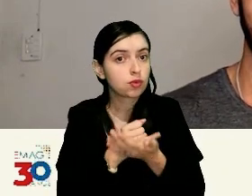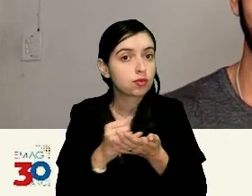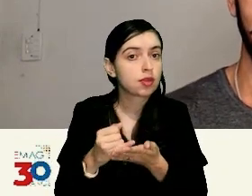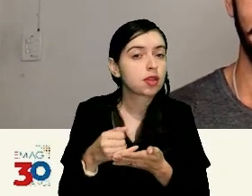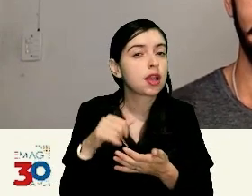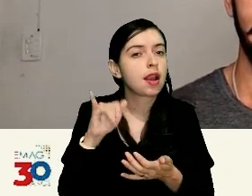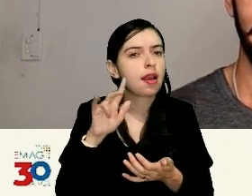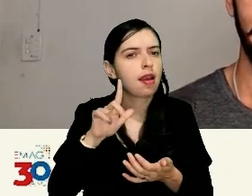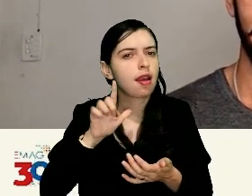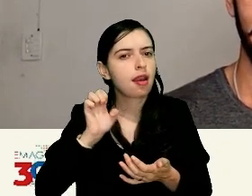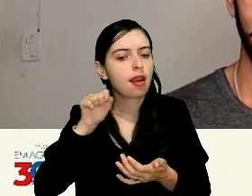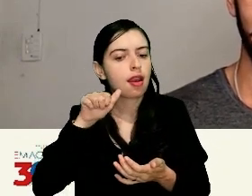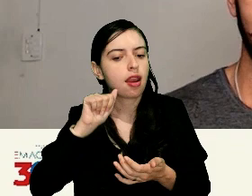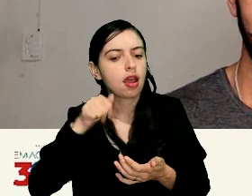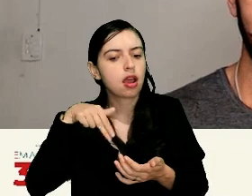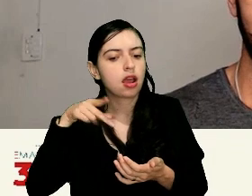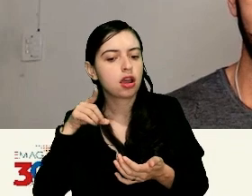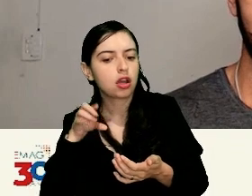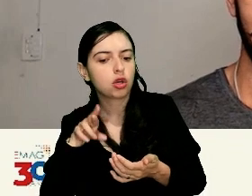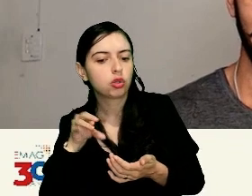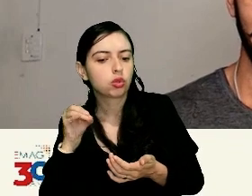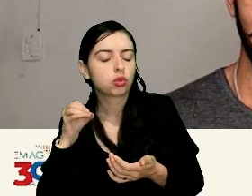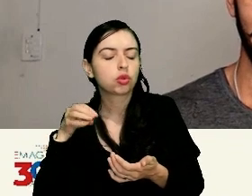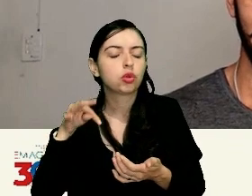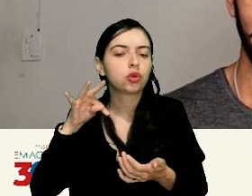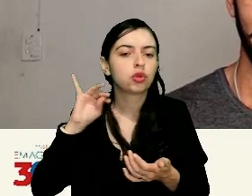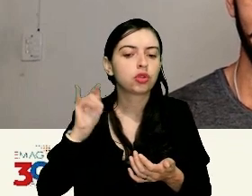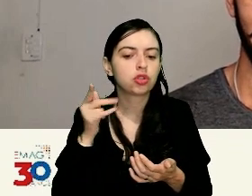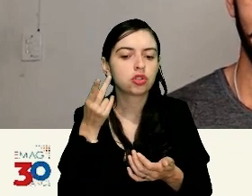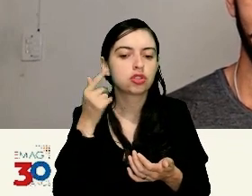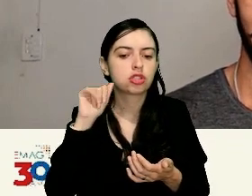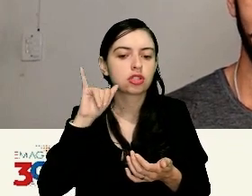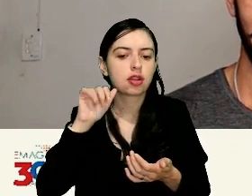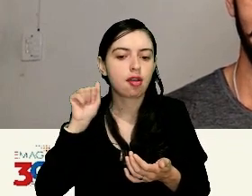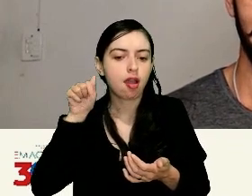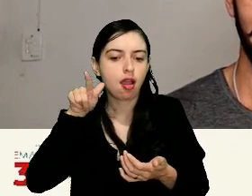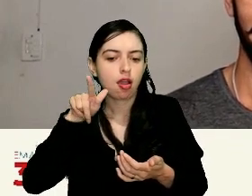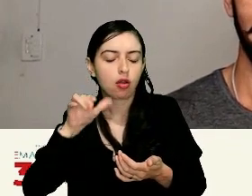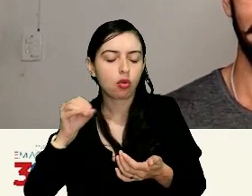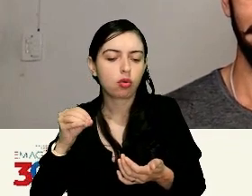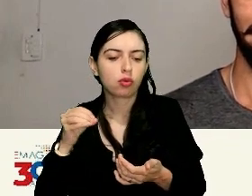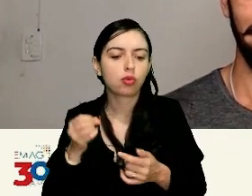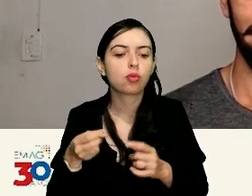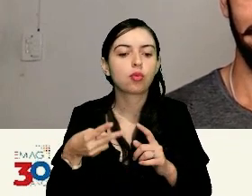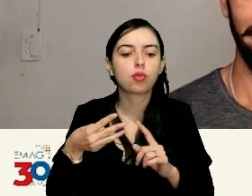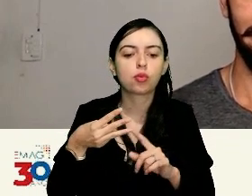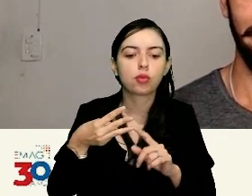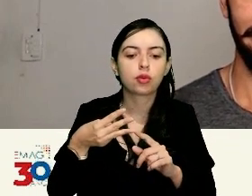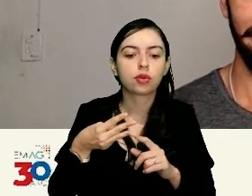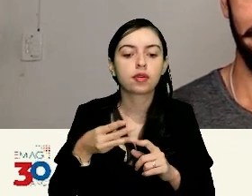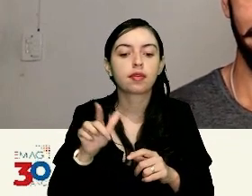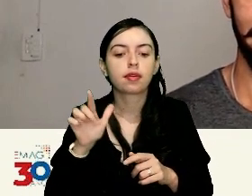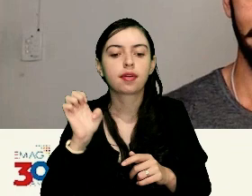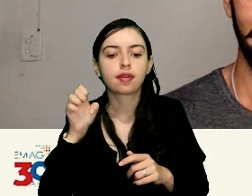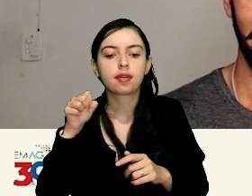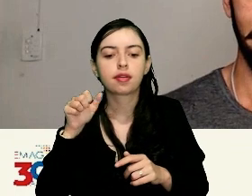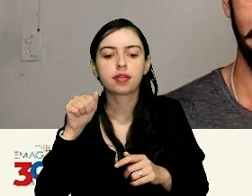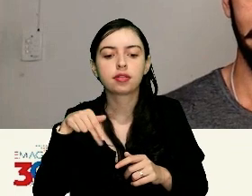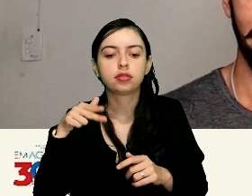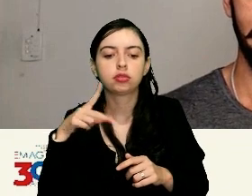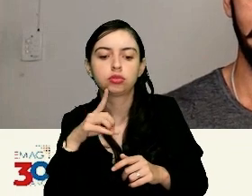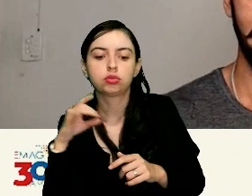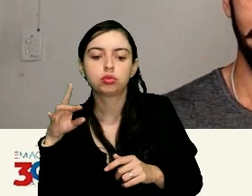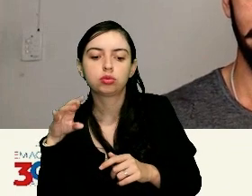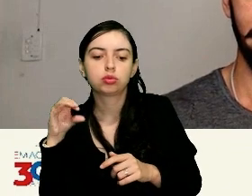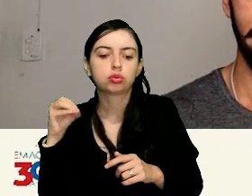Thiago Koch, por fim o Sérgio. Aos poucos eu vou chamá-los, né, individualmente. E aí todos que quiserem